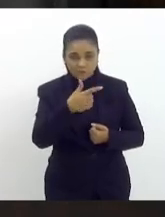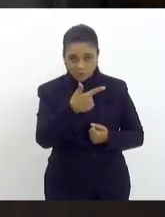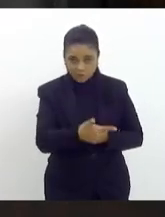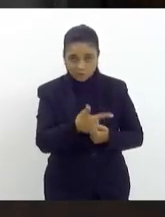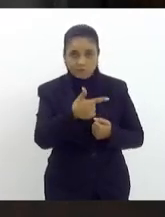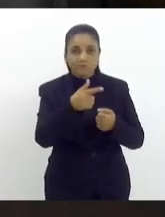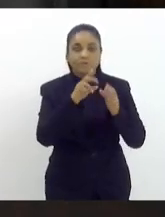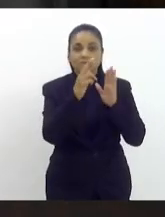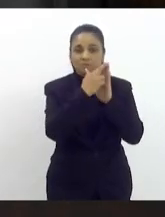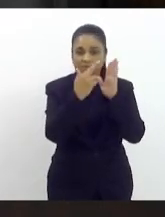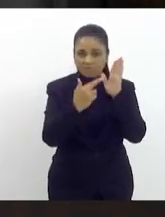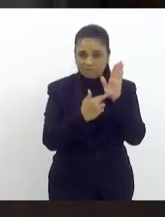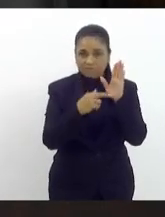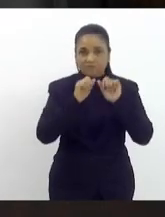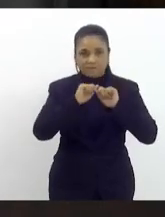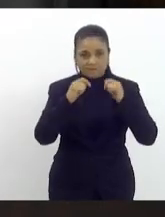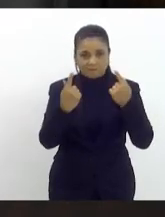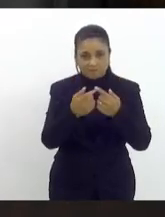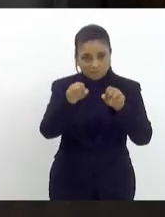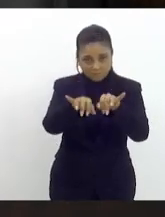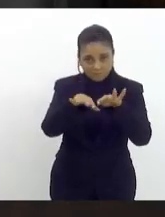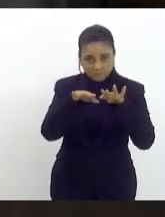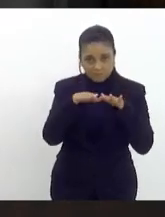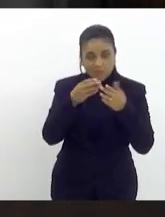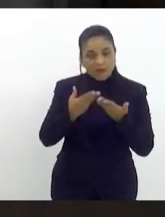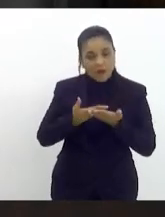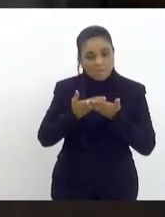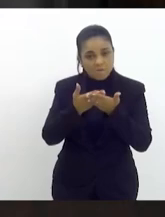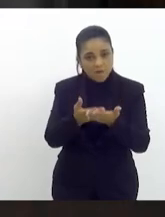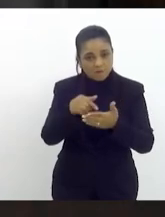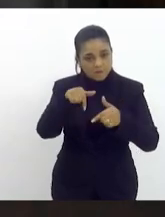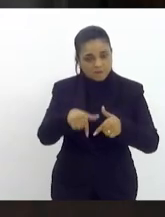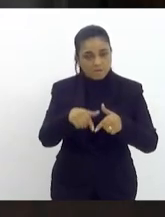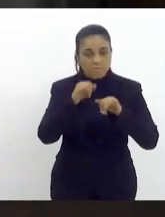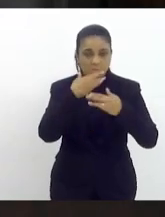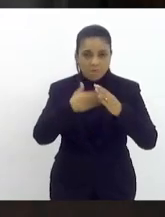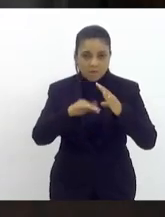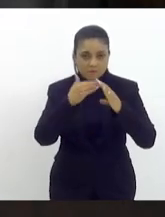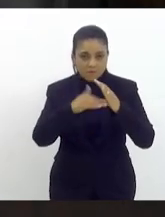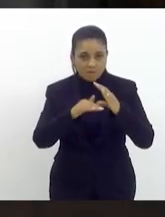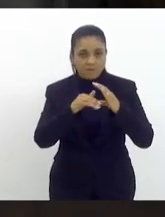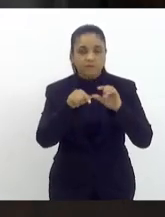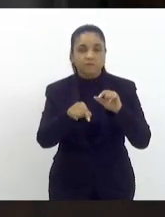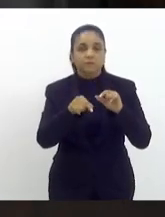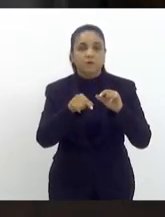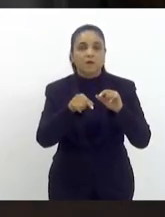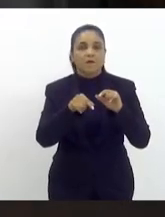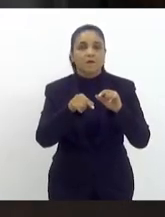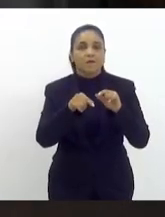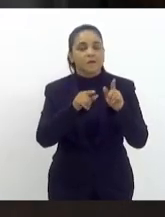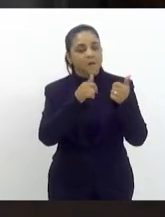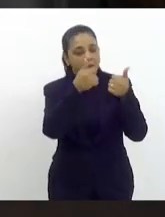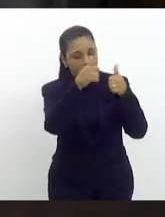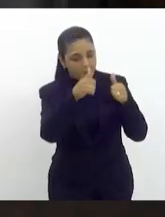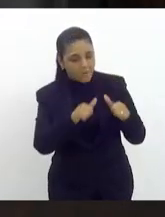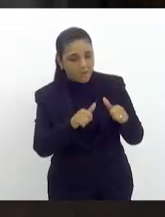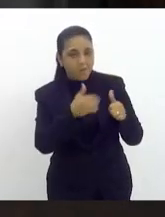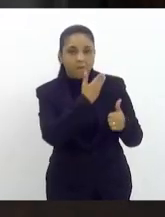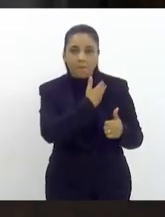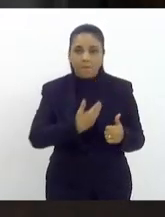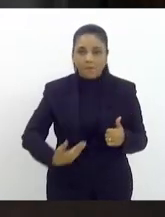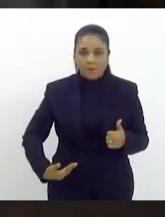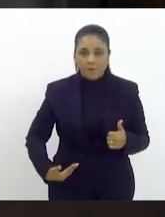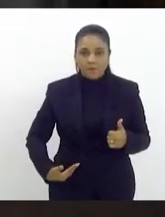foi encaminhada a esta comissão a presente mensagem para fins de arguição pública